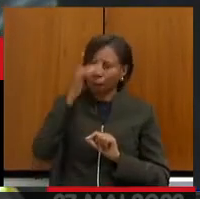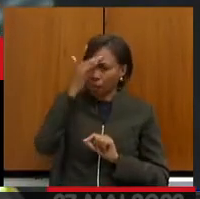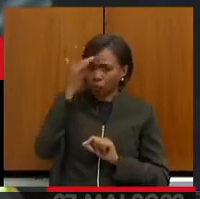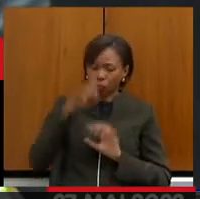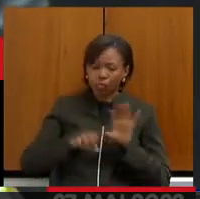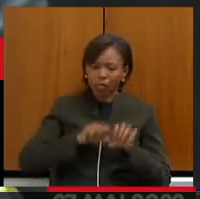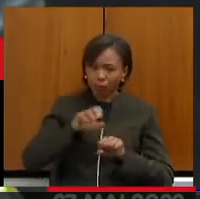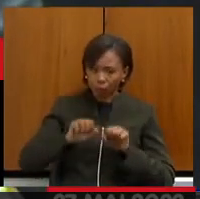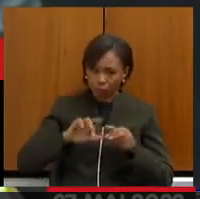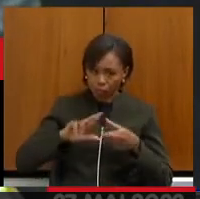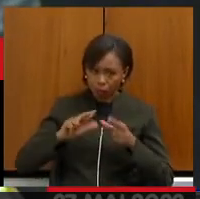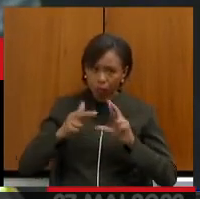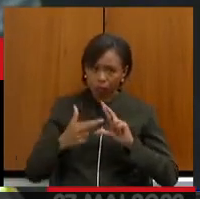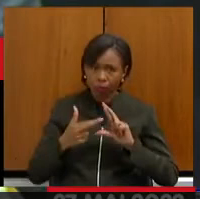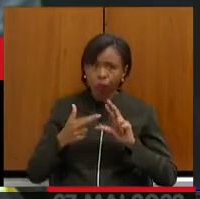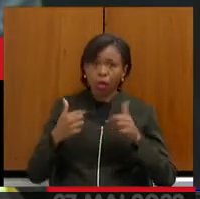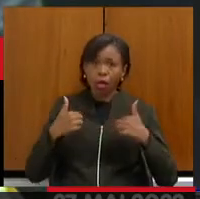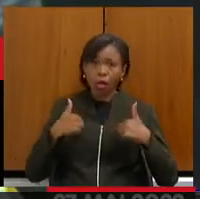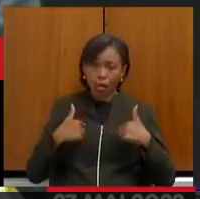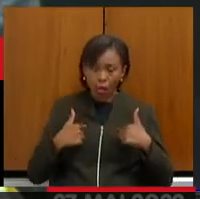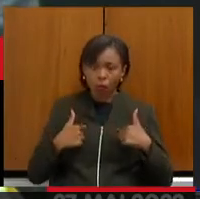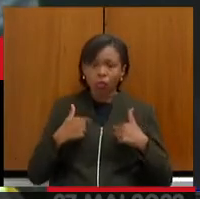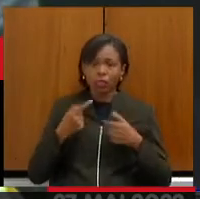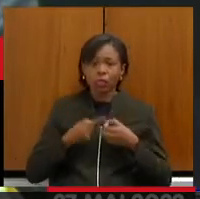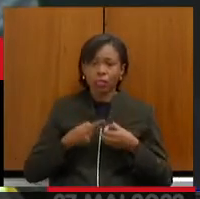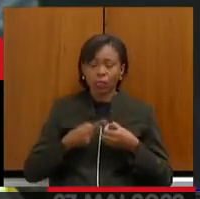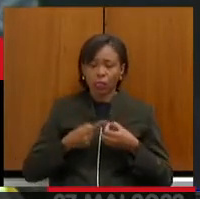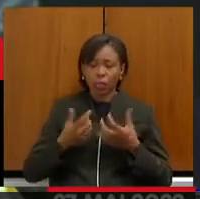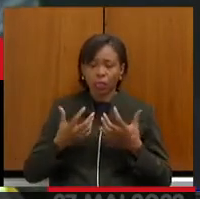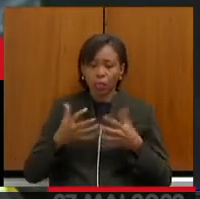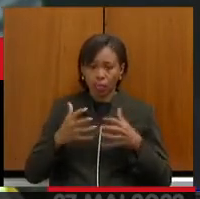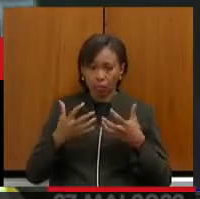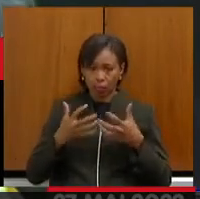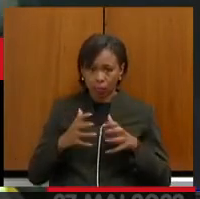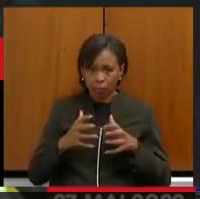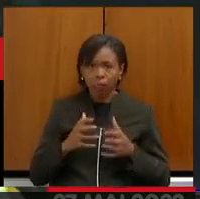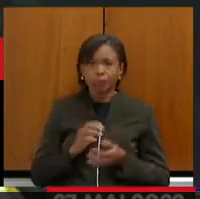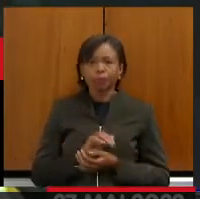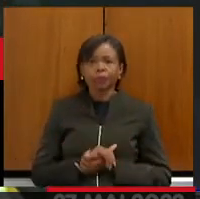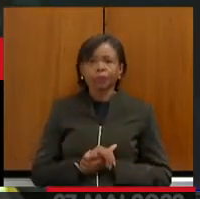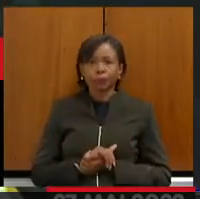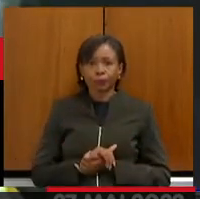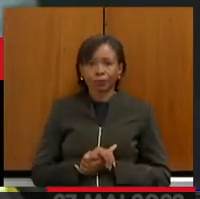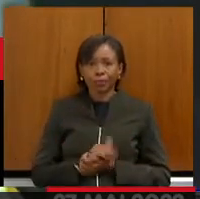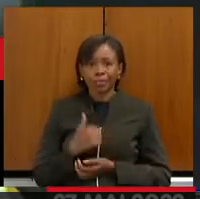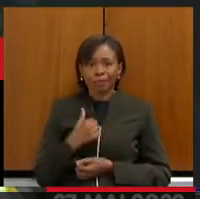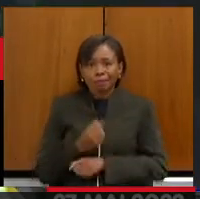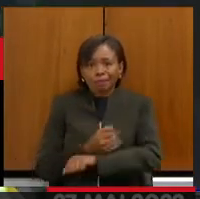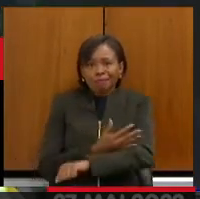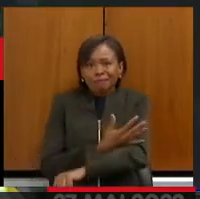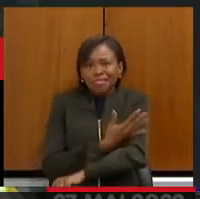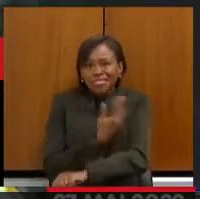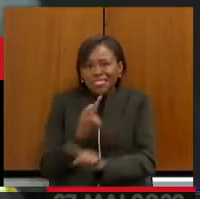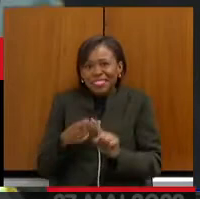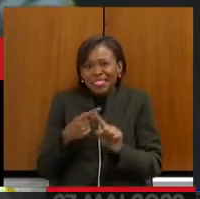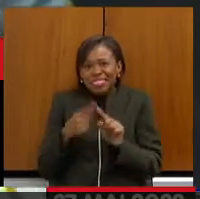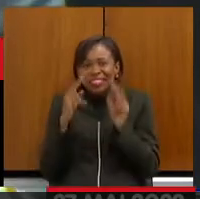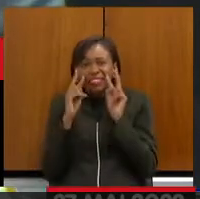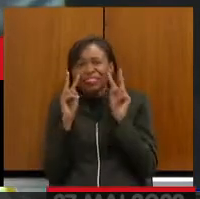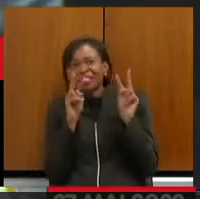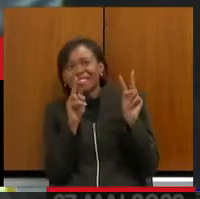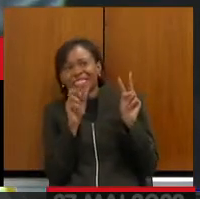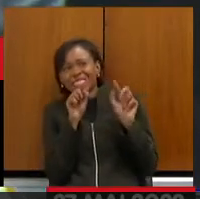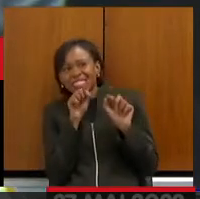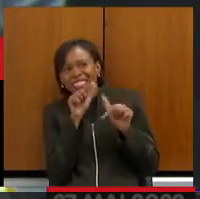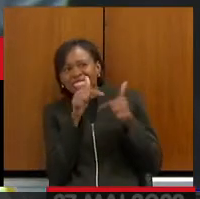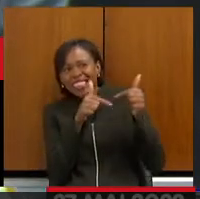Beraldo eu sou da cidade de Sarzedo É pô emocionada porque tão ali meus colegas de